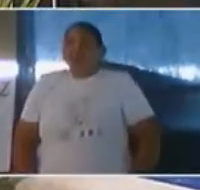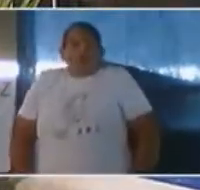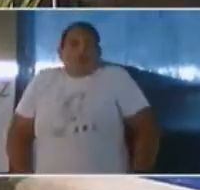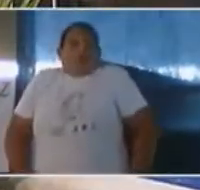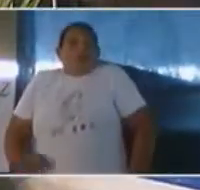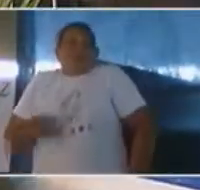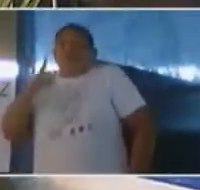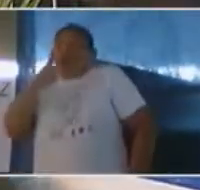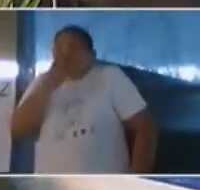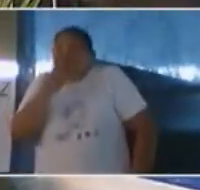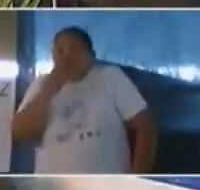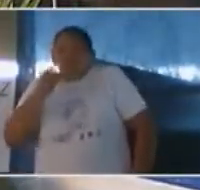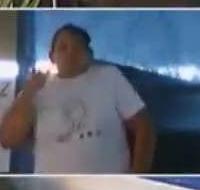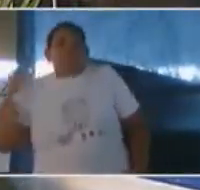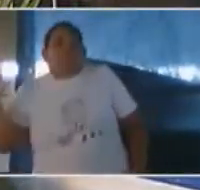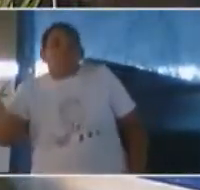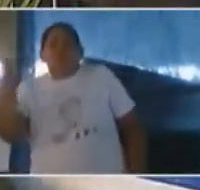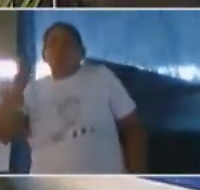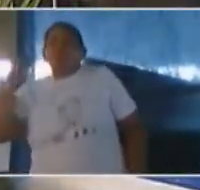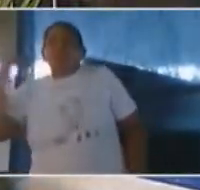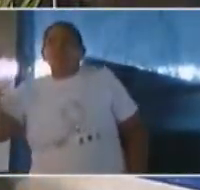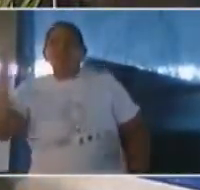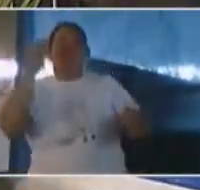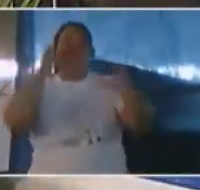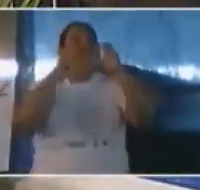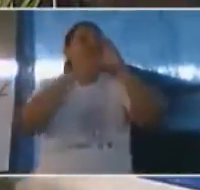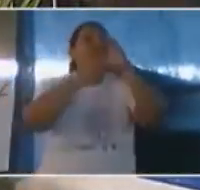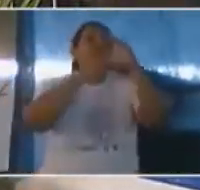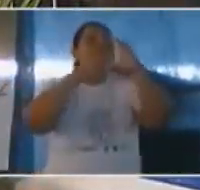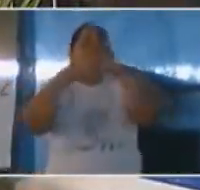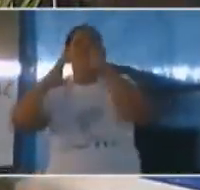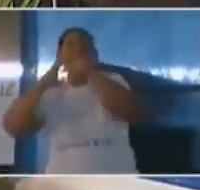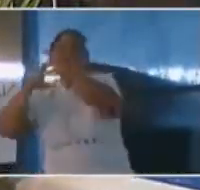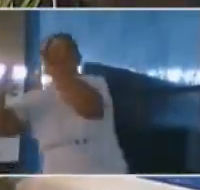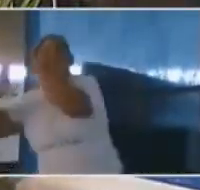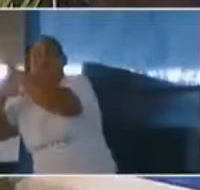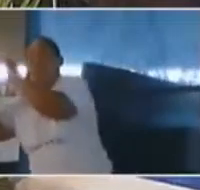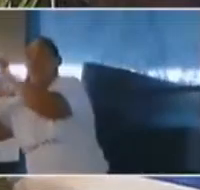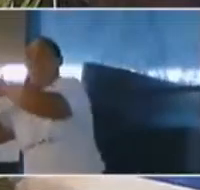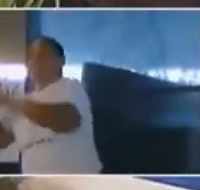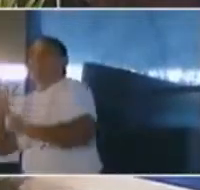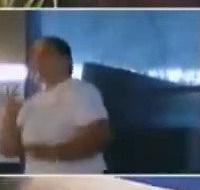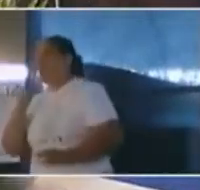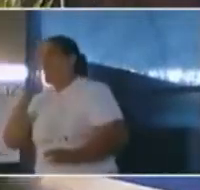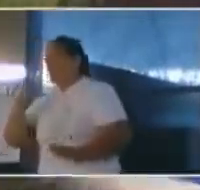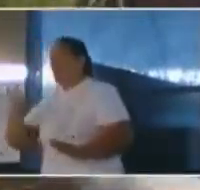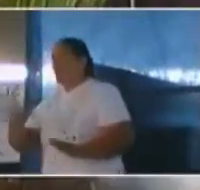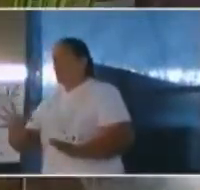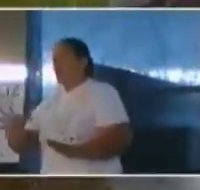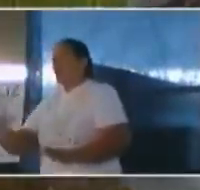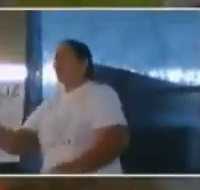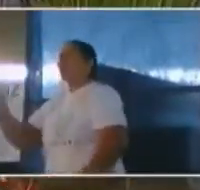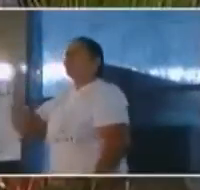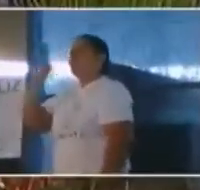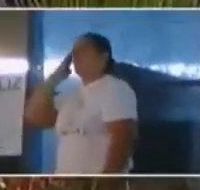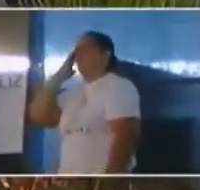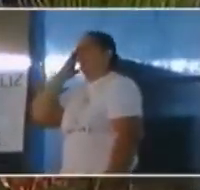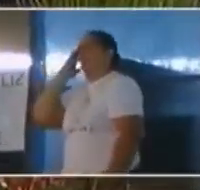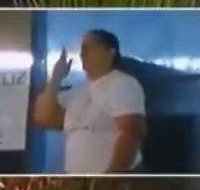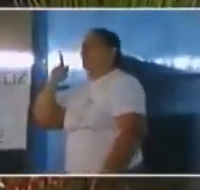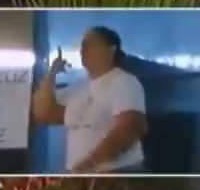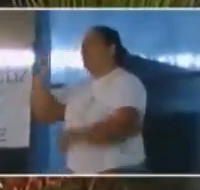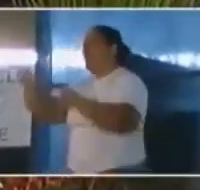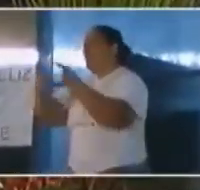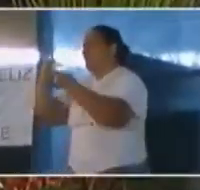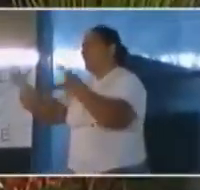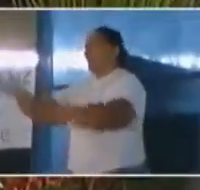comunicação, a mensagem que vale é aquela que chega, né? Mas, muitas vezes, as pessoas que